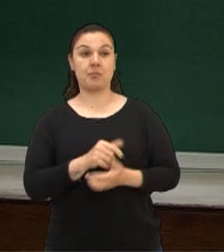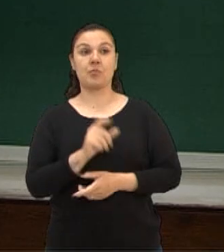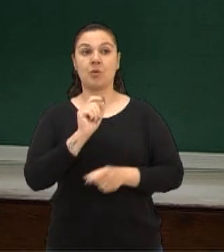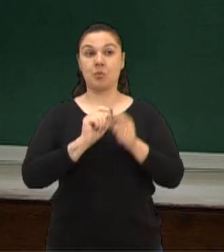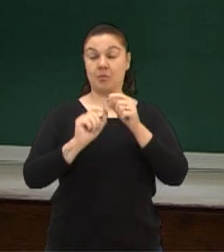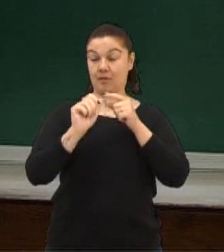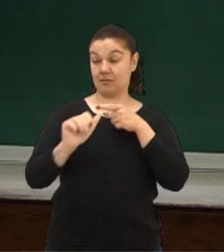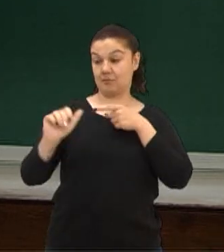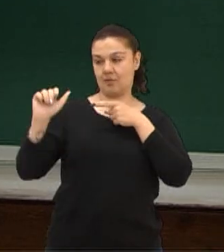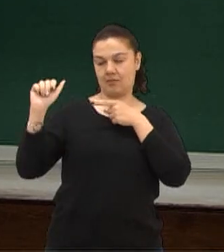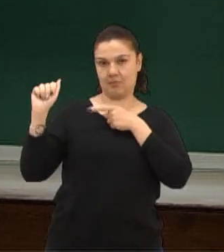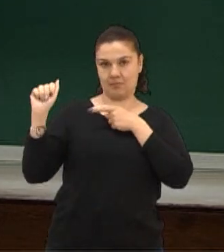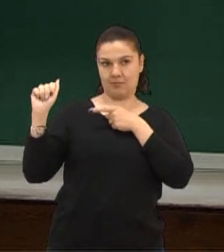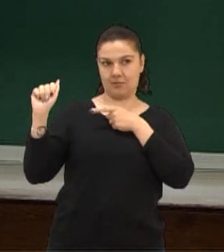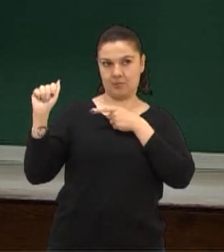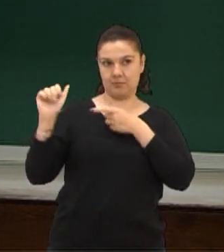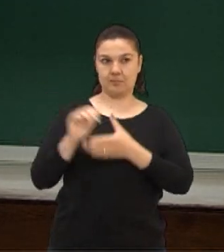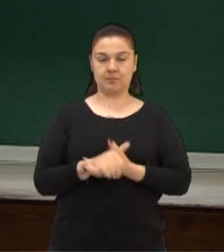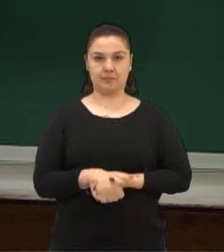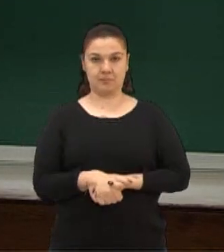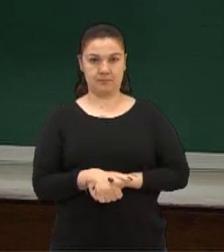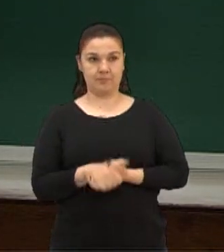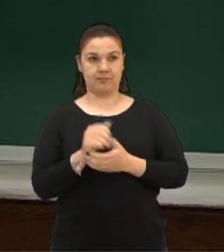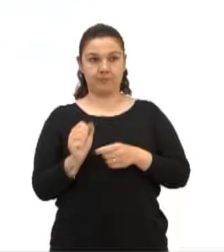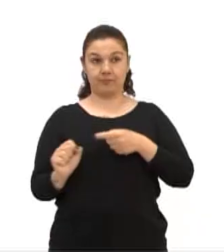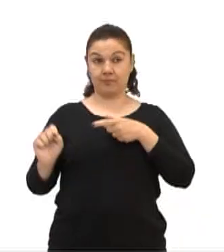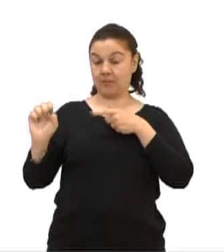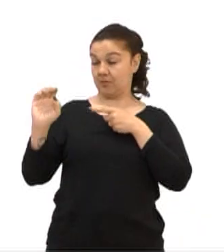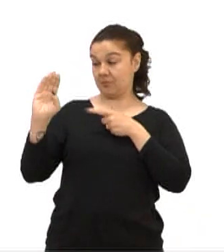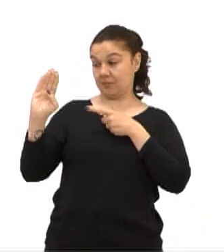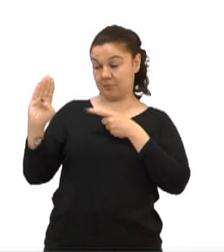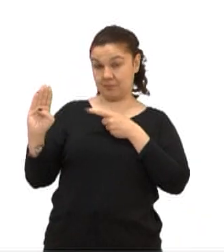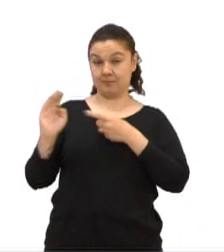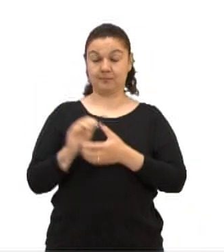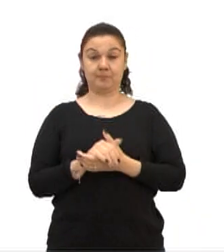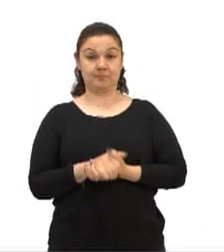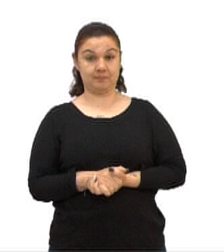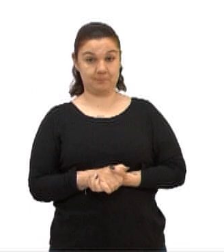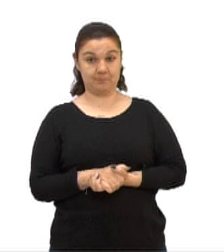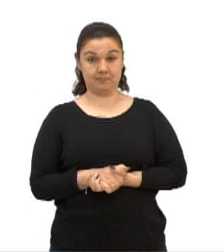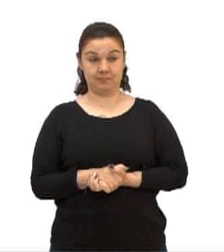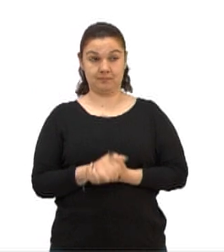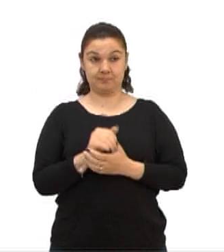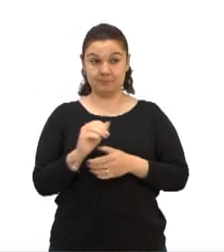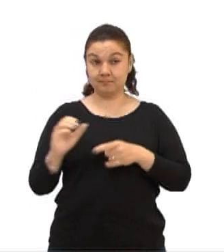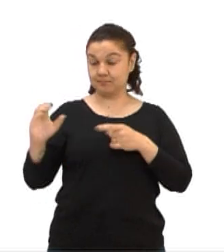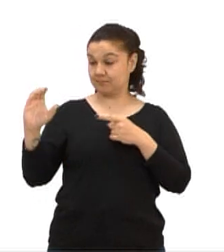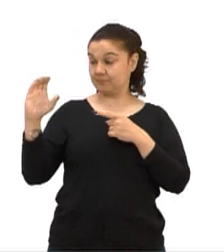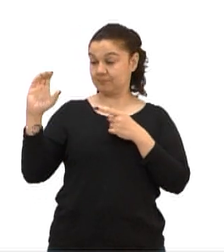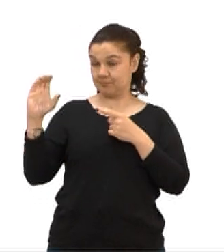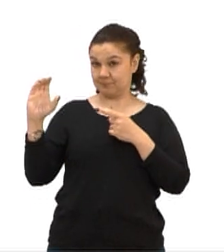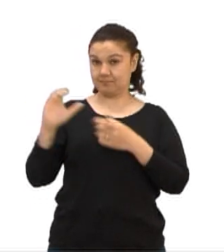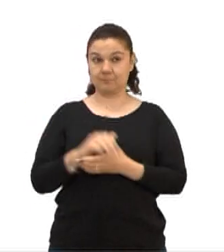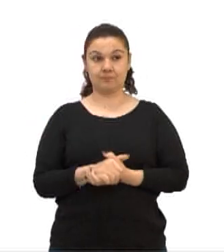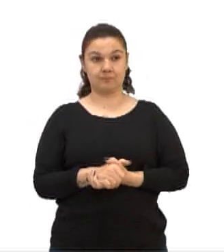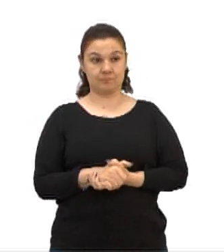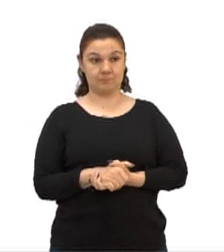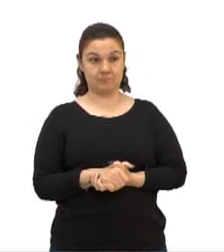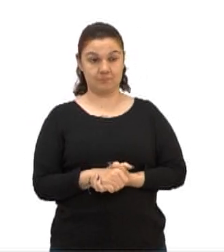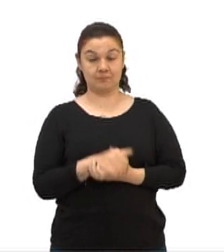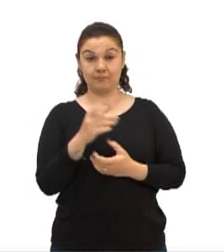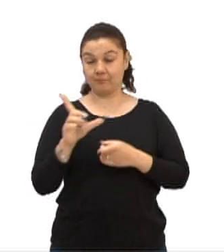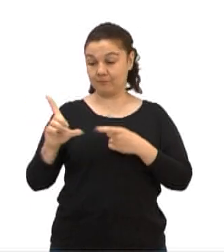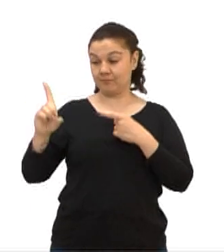Eles possuem 8 sílabas métricas, 10 sílabas métricas, 12